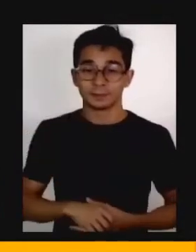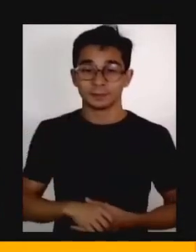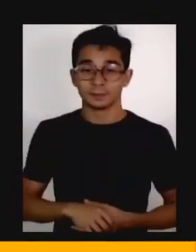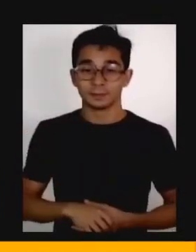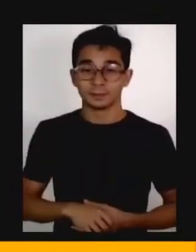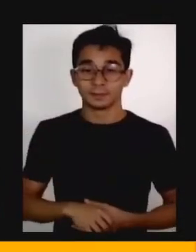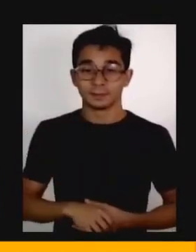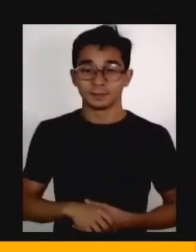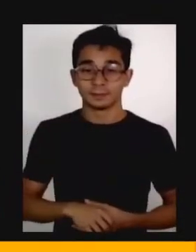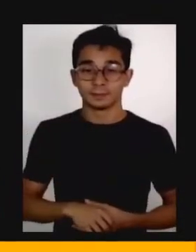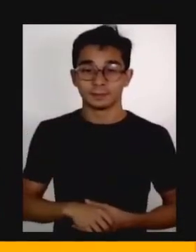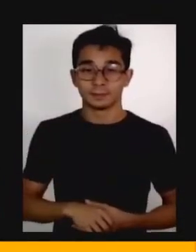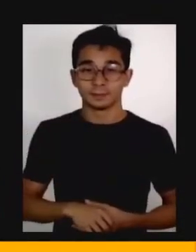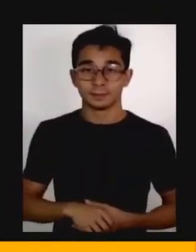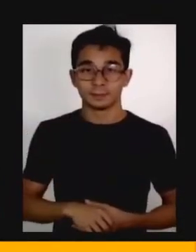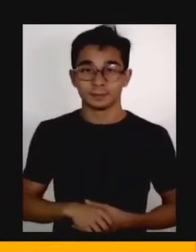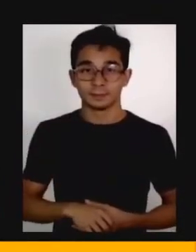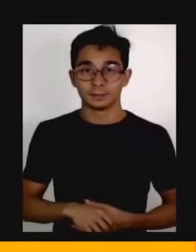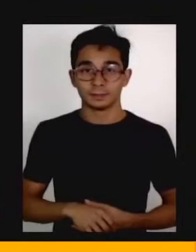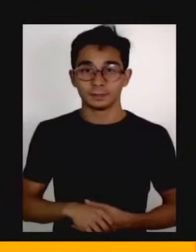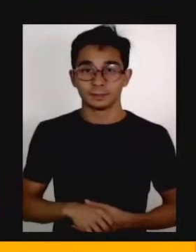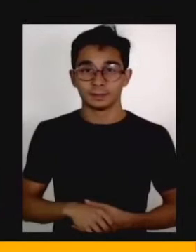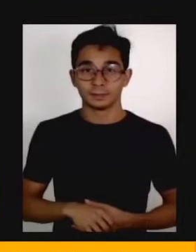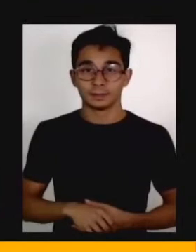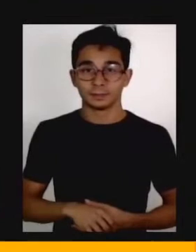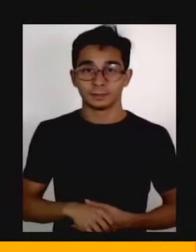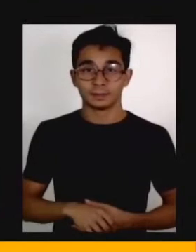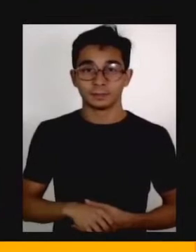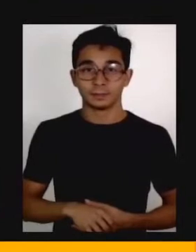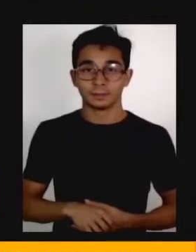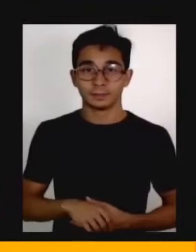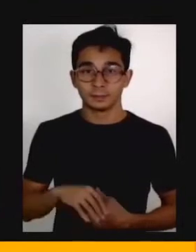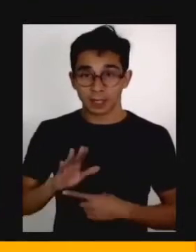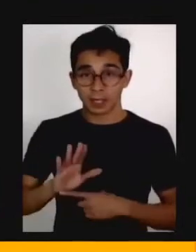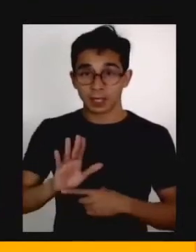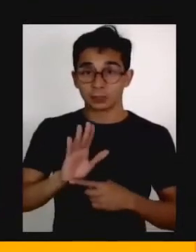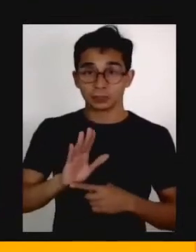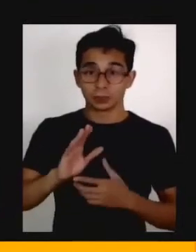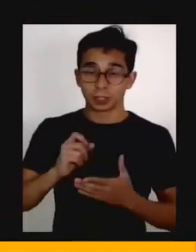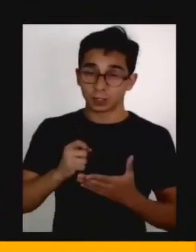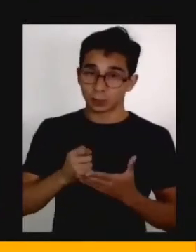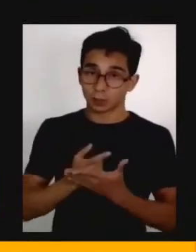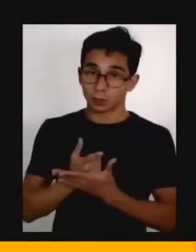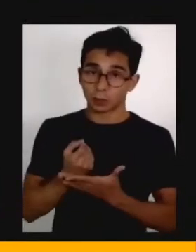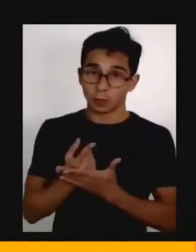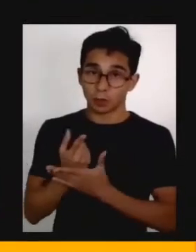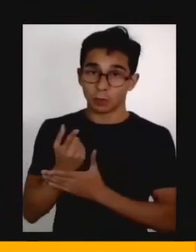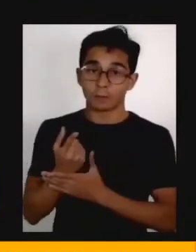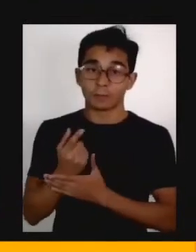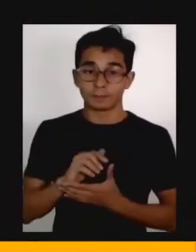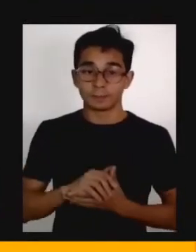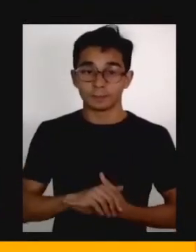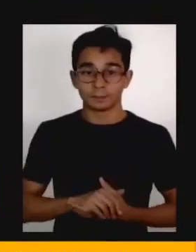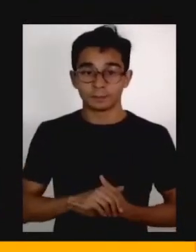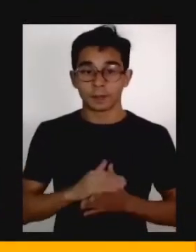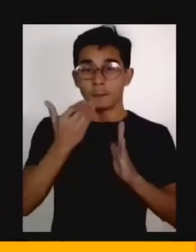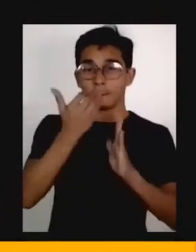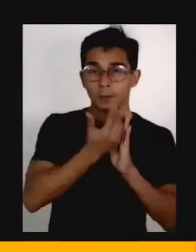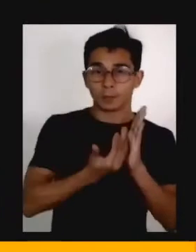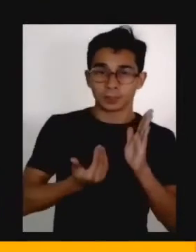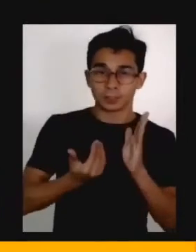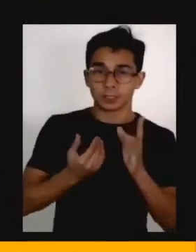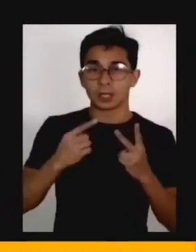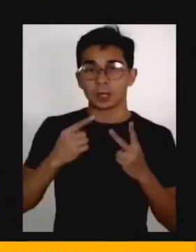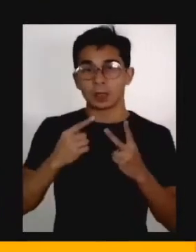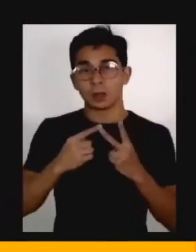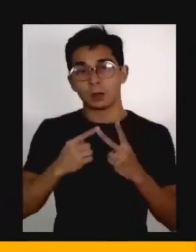uma fonte de decisão que ajudou na tomada de decisão de compra, ou seja, ficando atrás aí de promoção e brinde, né,